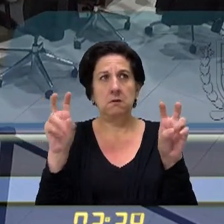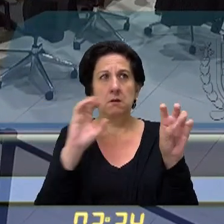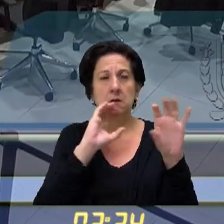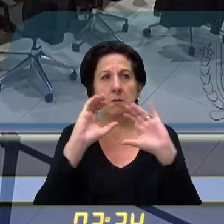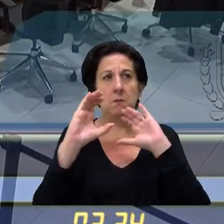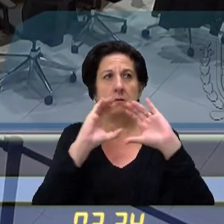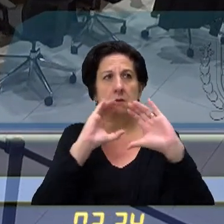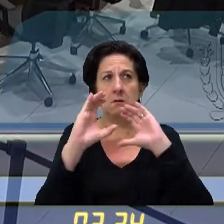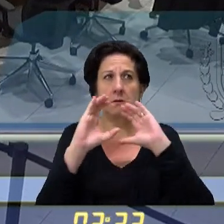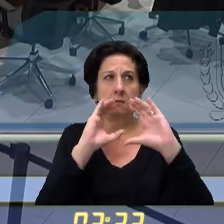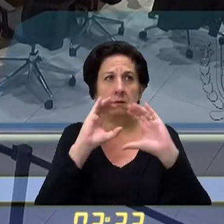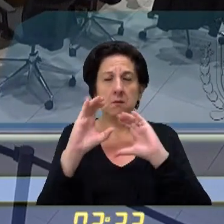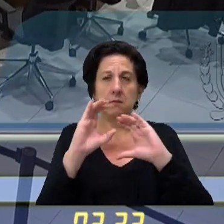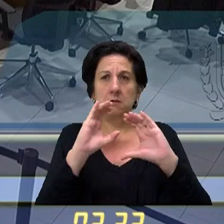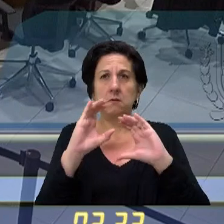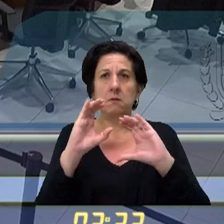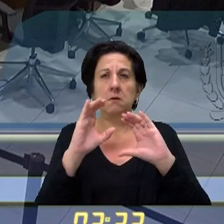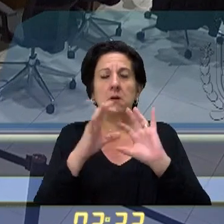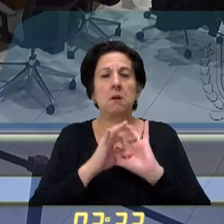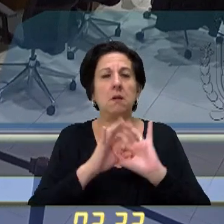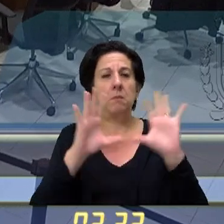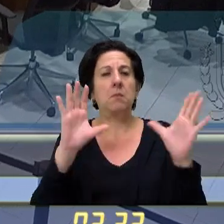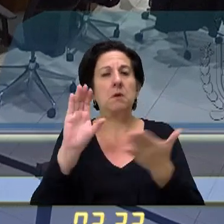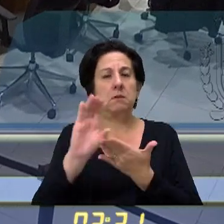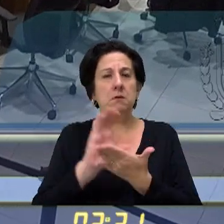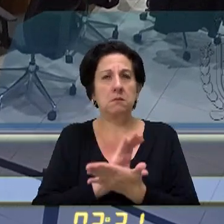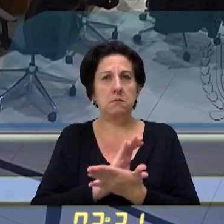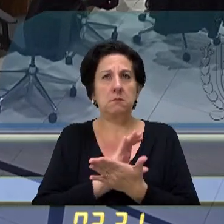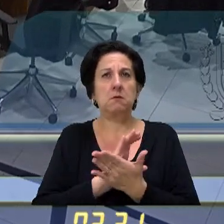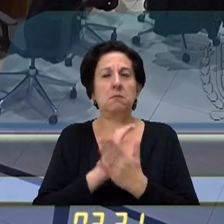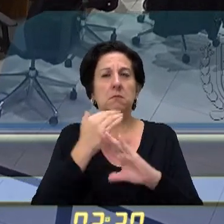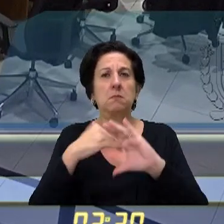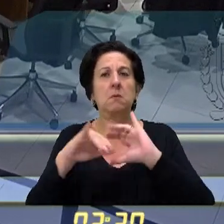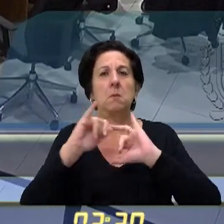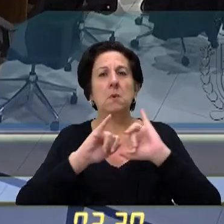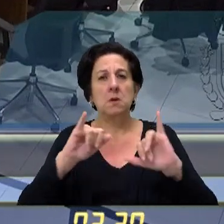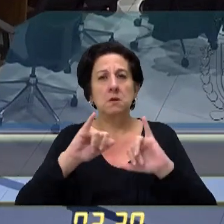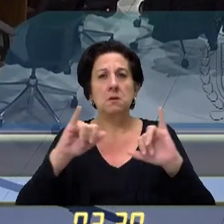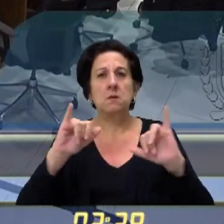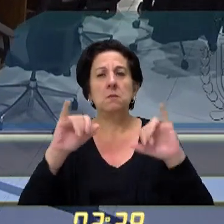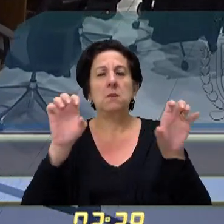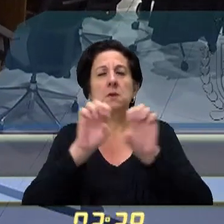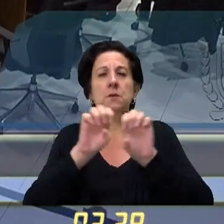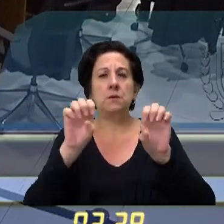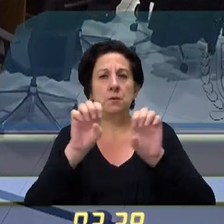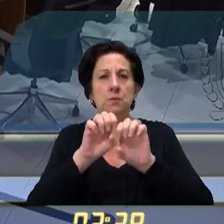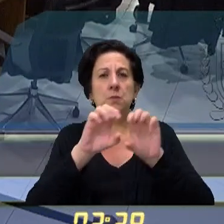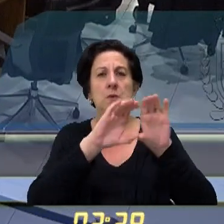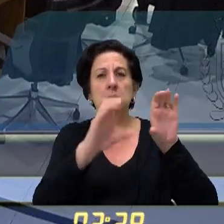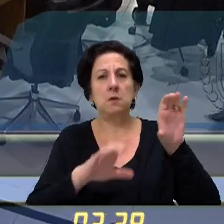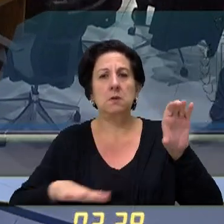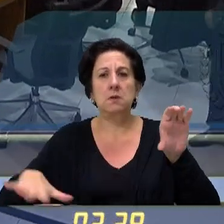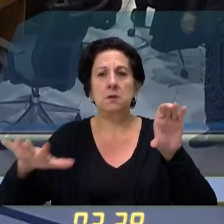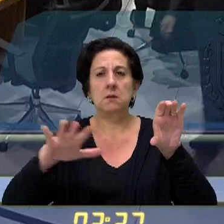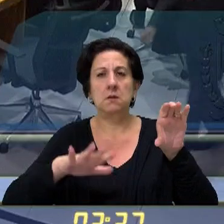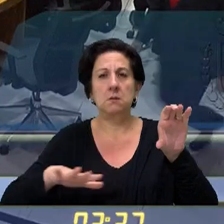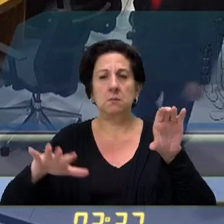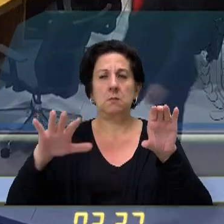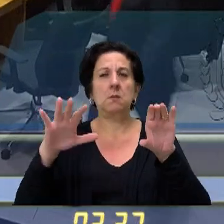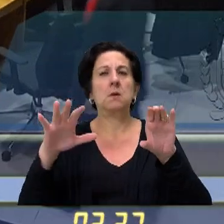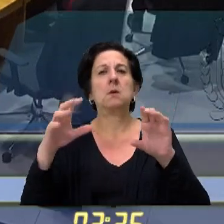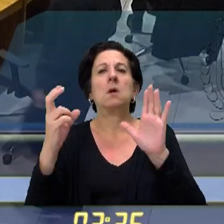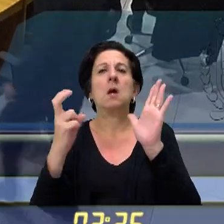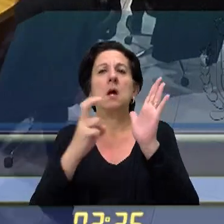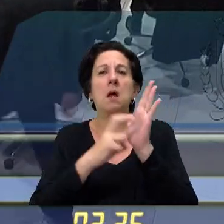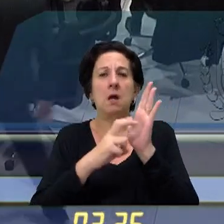comunicação de liberação de recursos destinados ao programa de financiamento, infraestrutura e saneamento pela Caixa